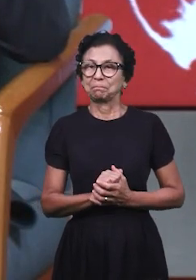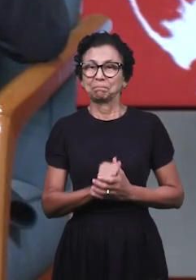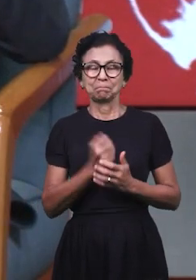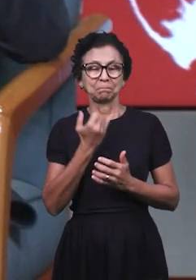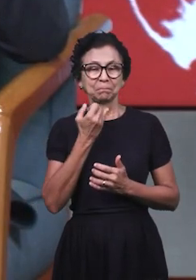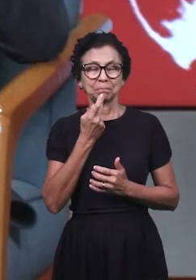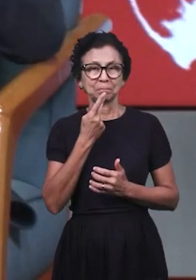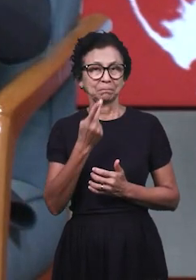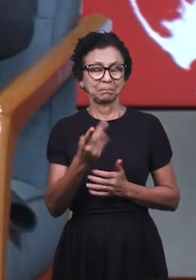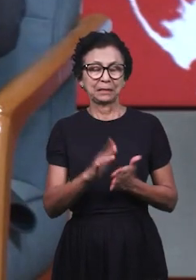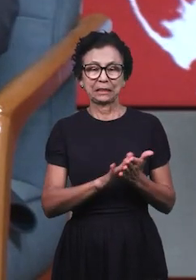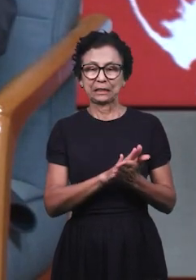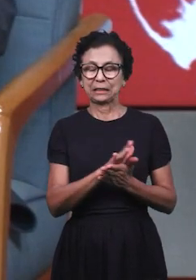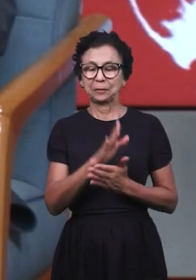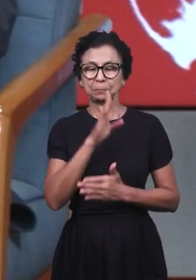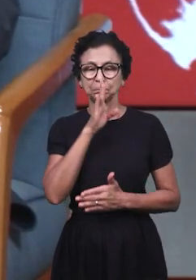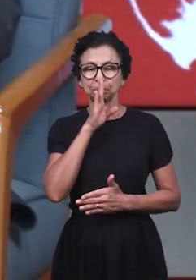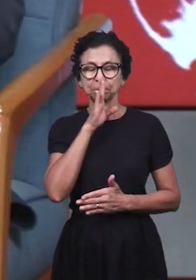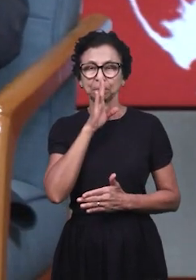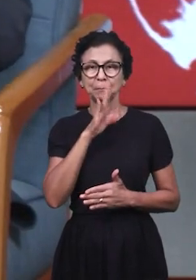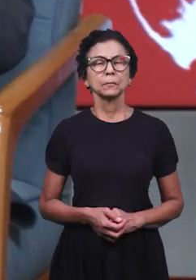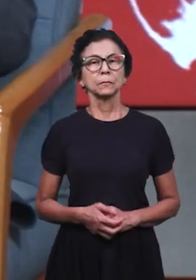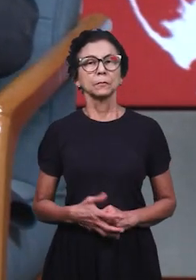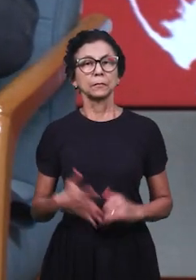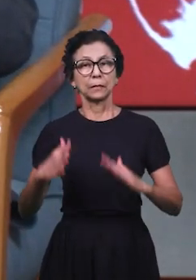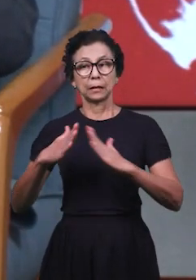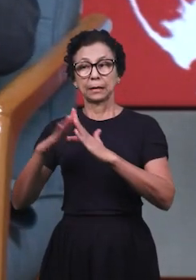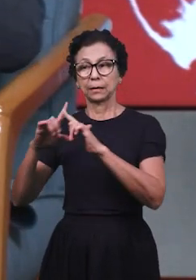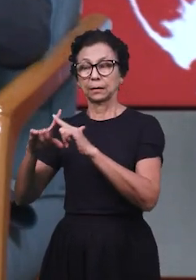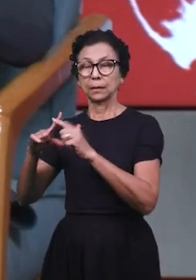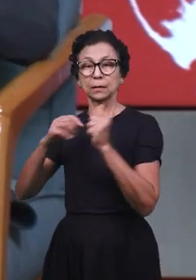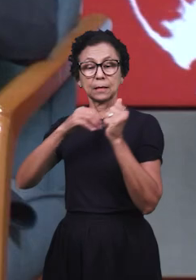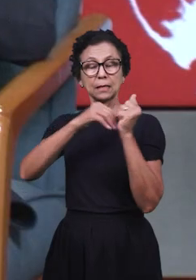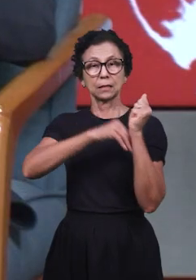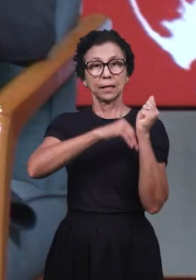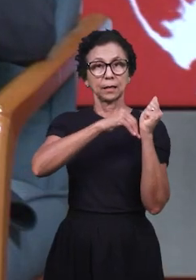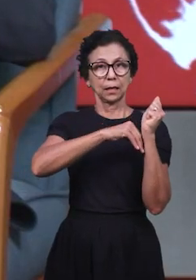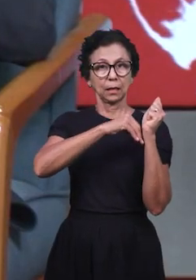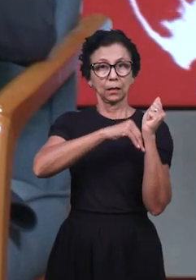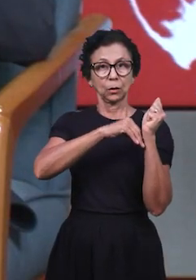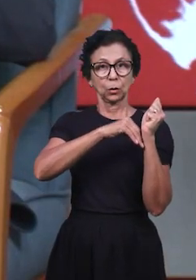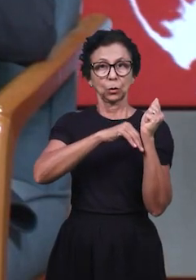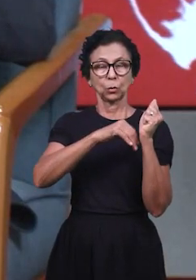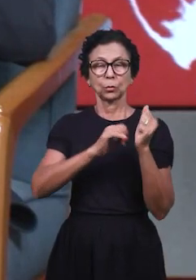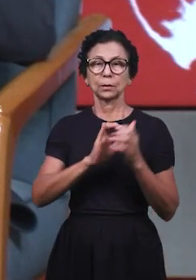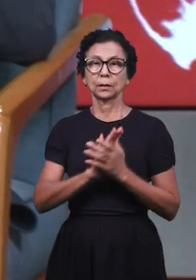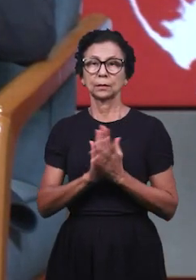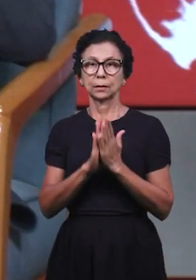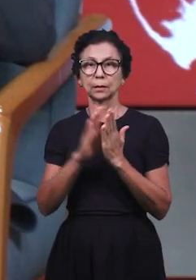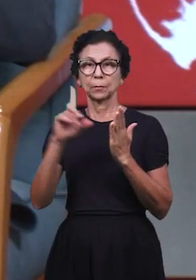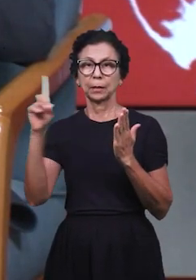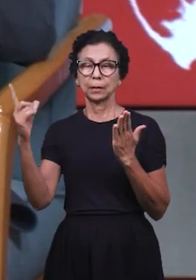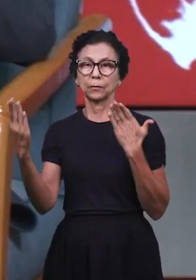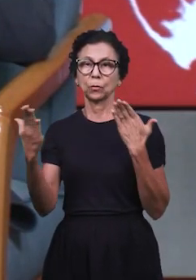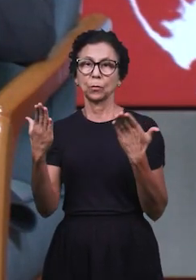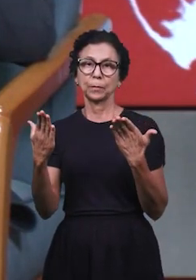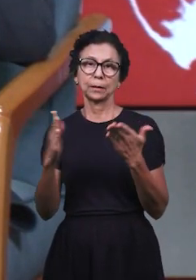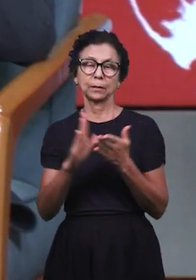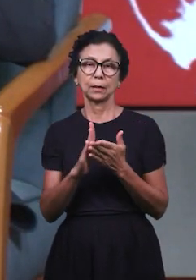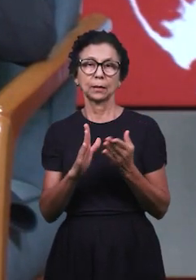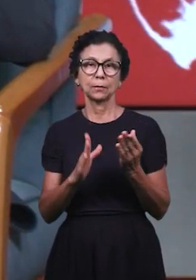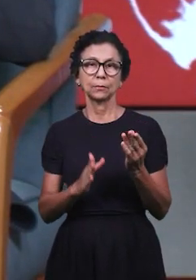2 pedras. Esse é o segredo da igreja, porque a palavra é o nosso Urim e Tumim, a consulta à